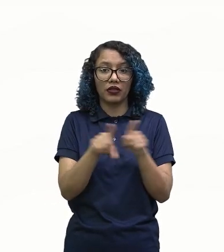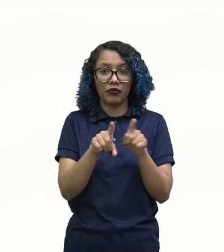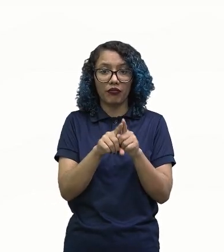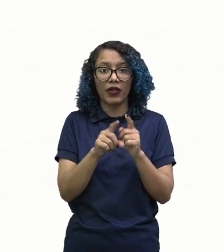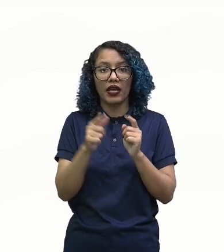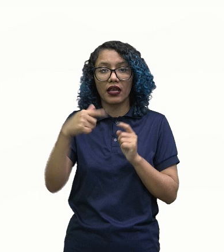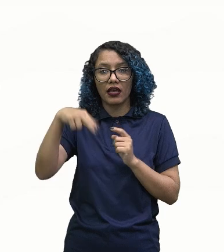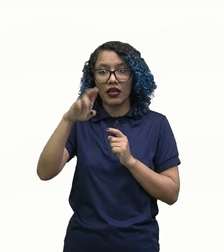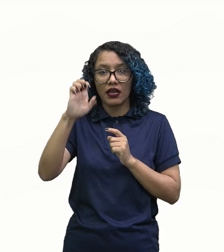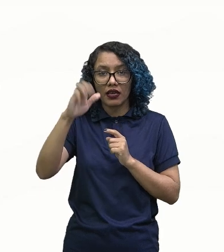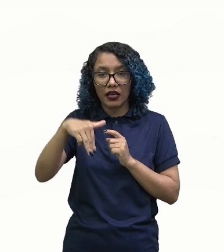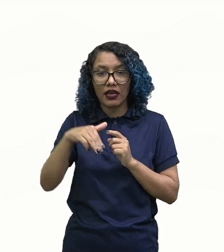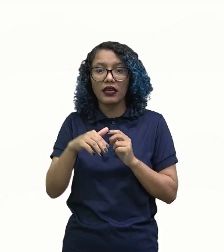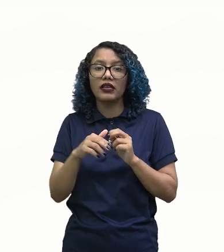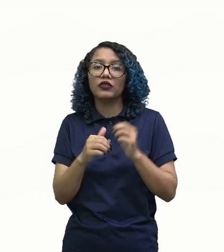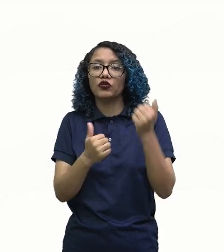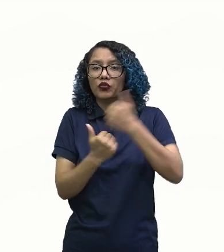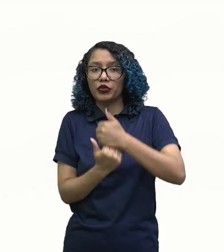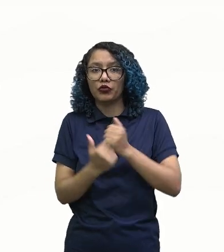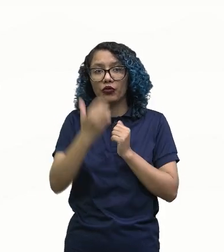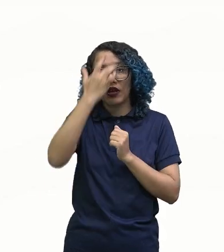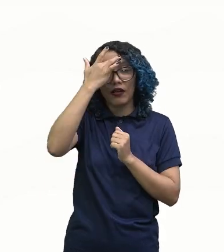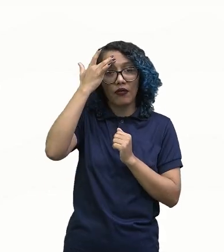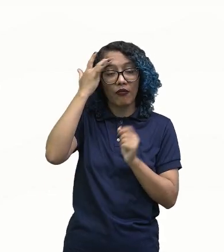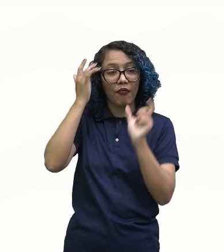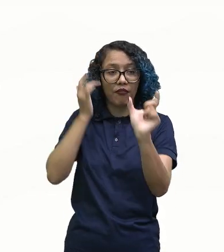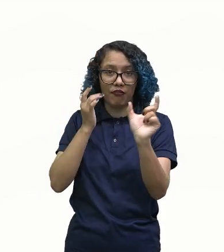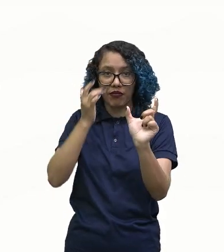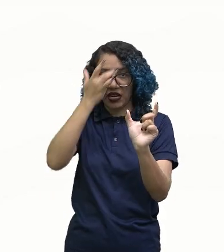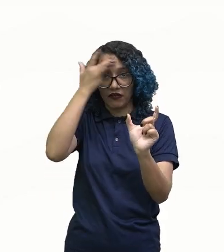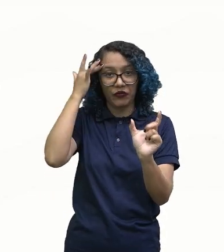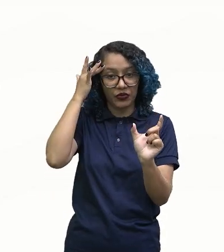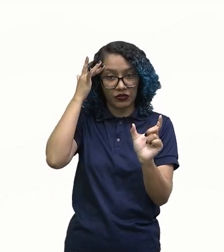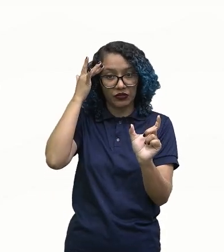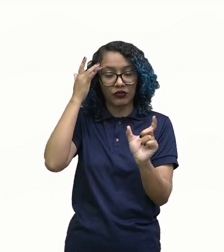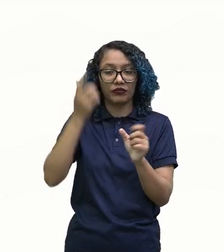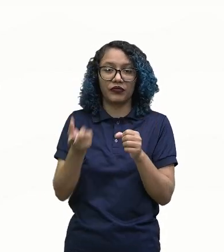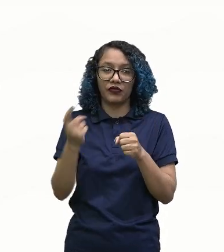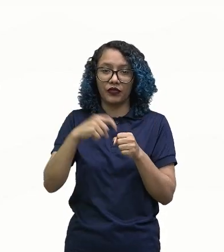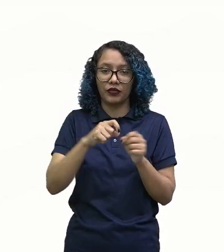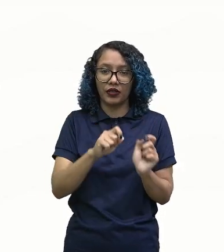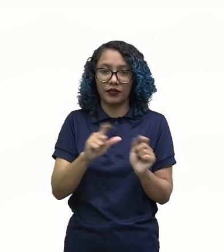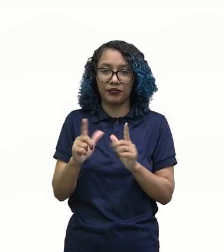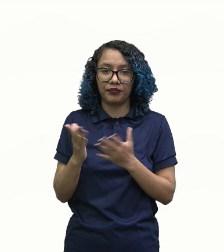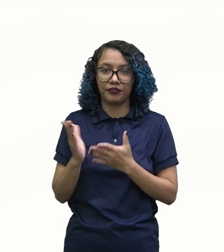substituindo pessoa e está retomando pessoa. Agora sim, vamos voltar ao quadro.